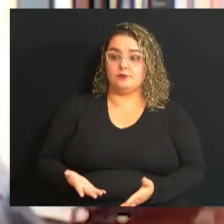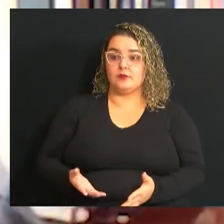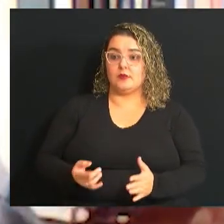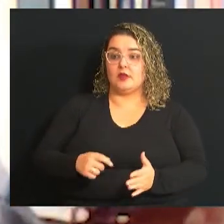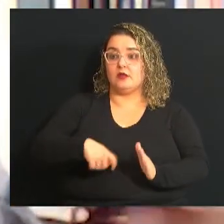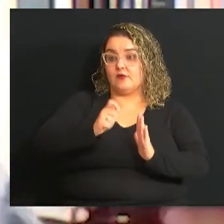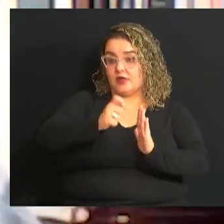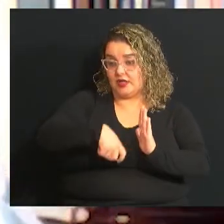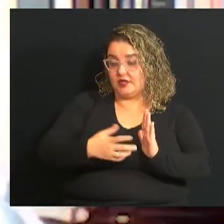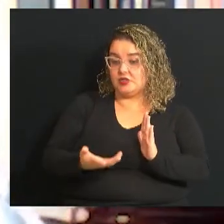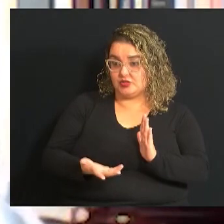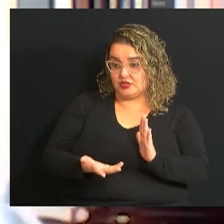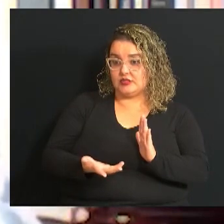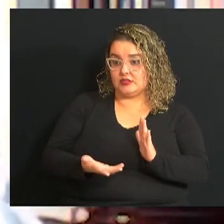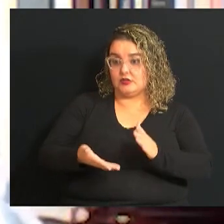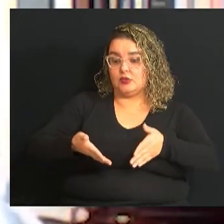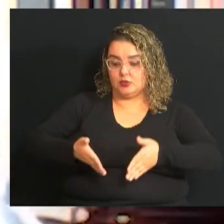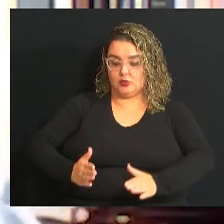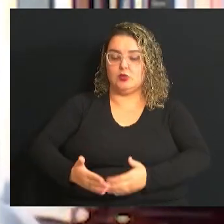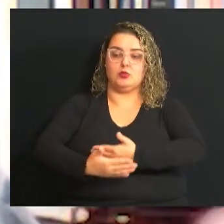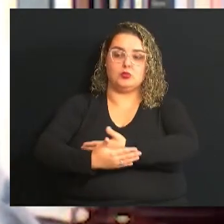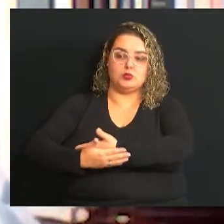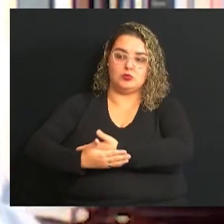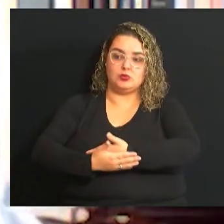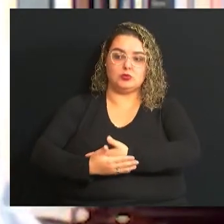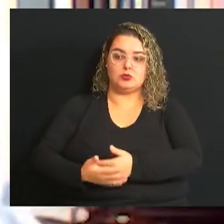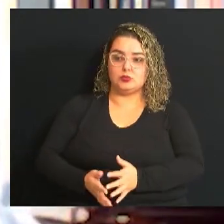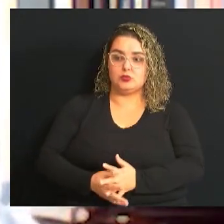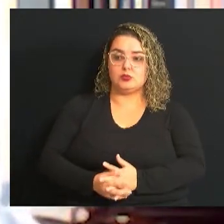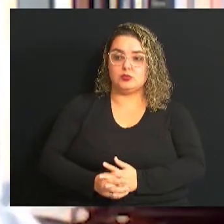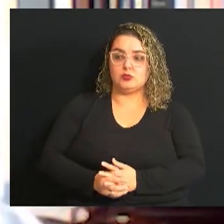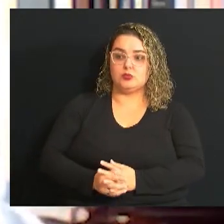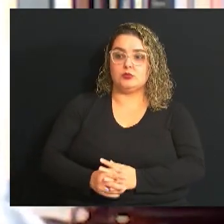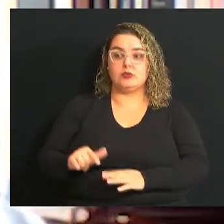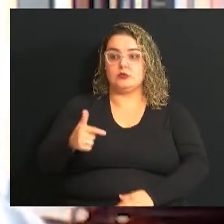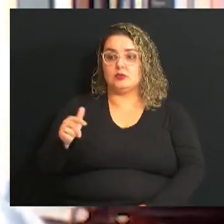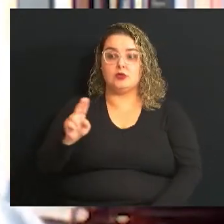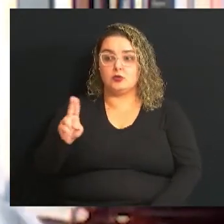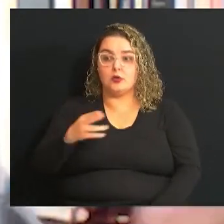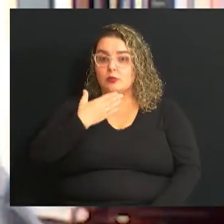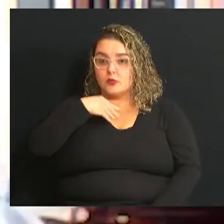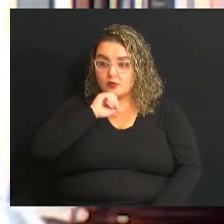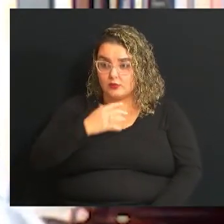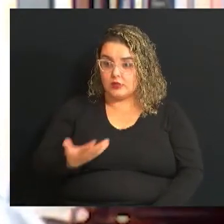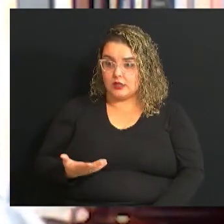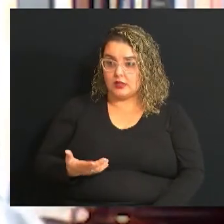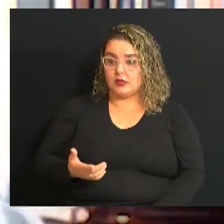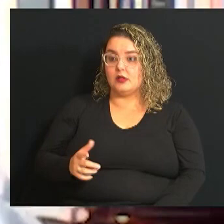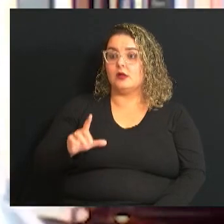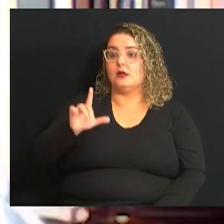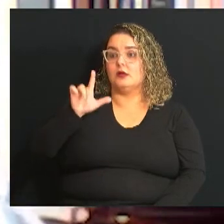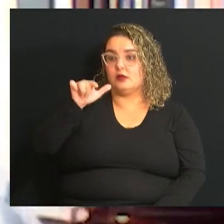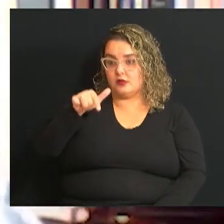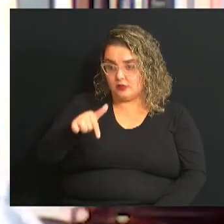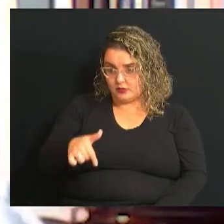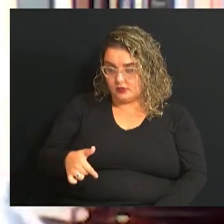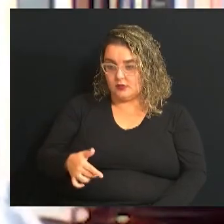Eles usam esse termo, e então ela era já, né, agregada de um engenho de cana, que talvez